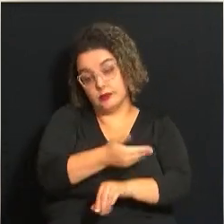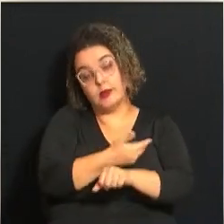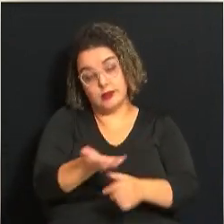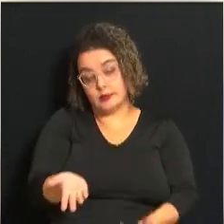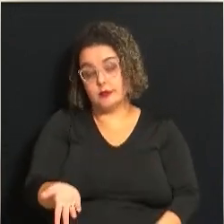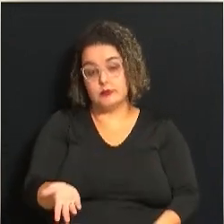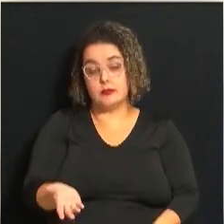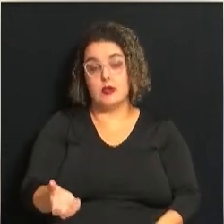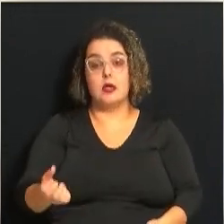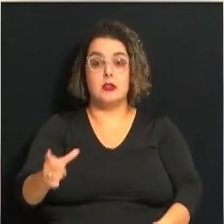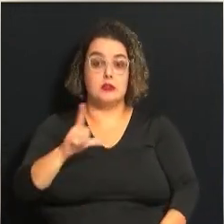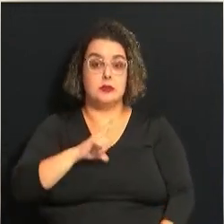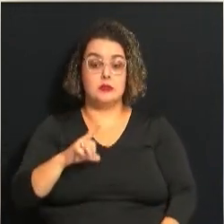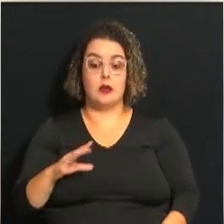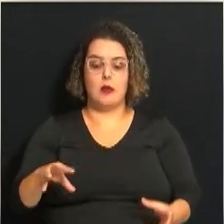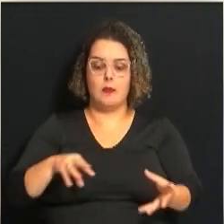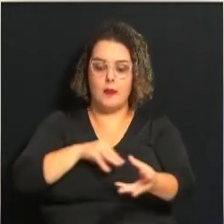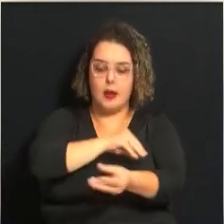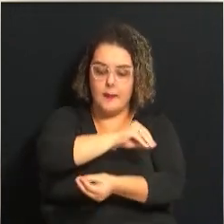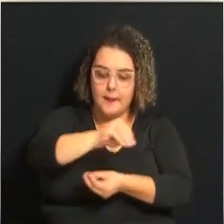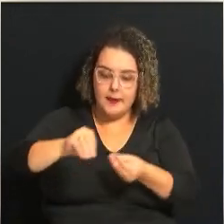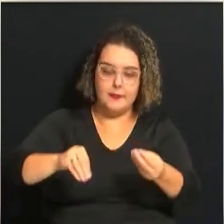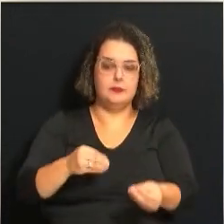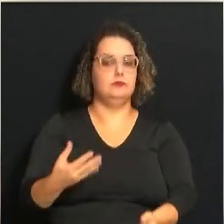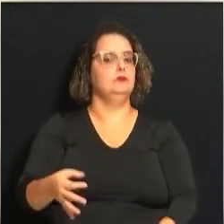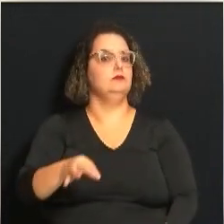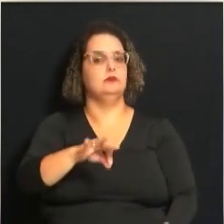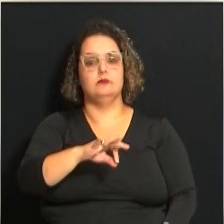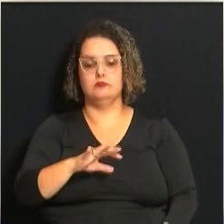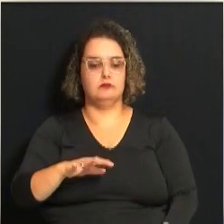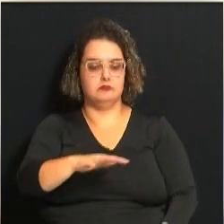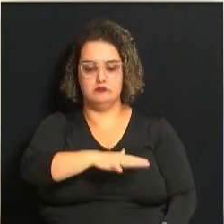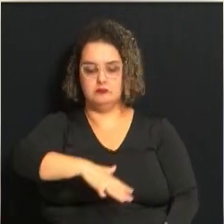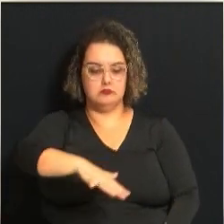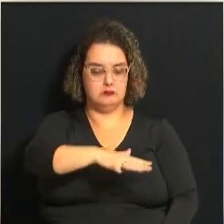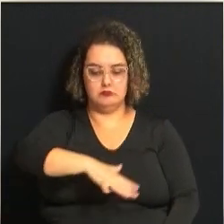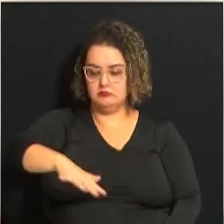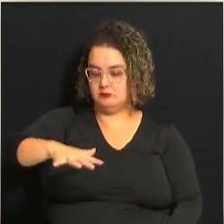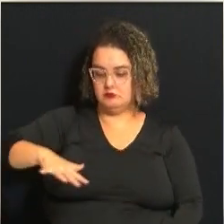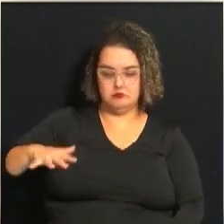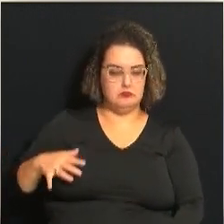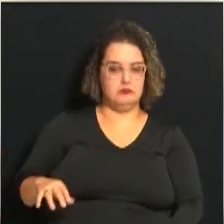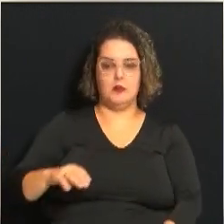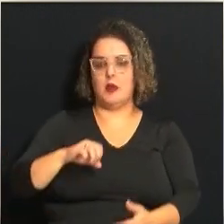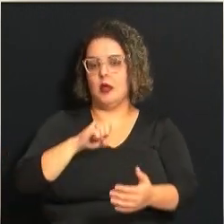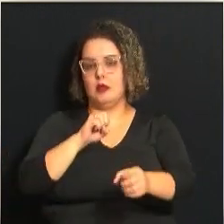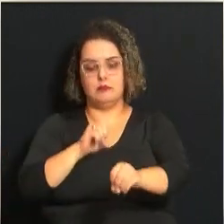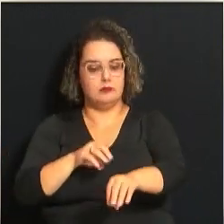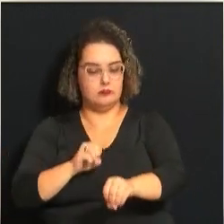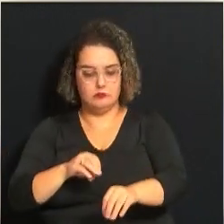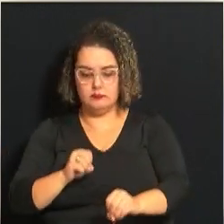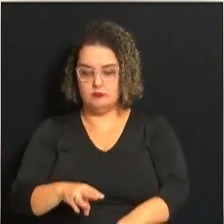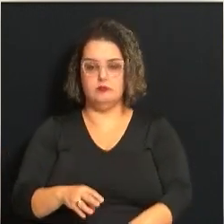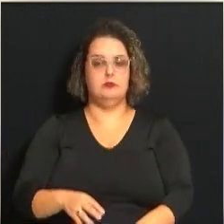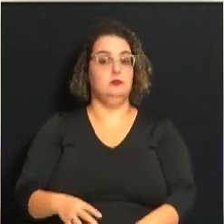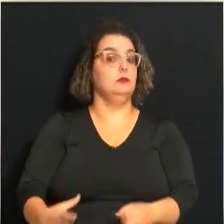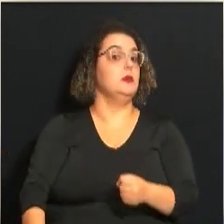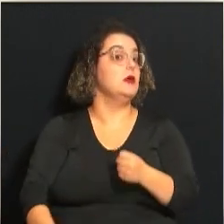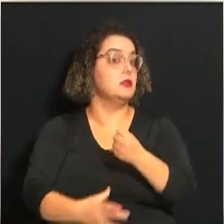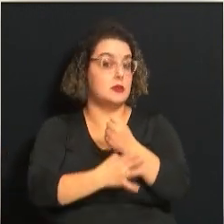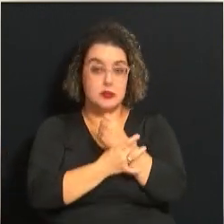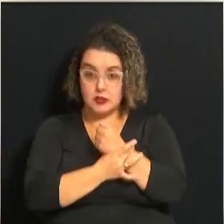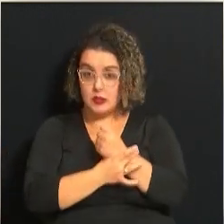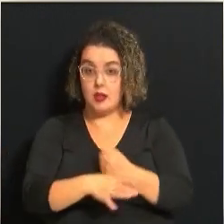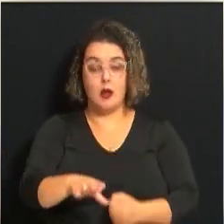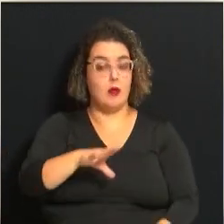integração entre todos esses entes que seja a educação, que seja a segurança, que seja o